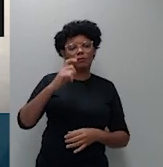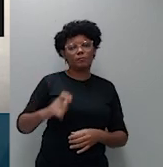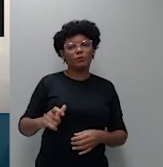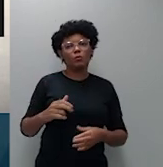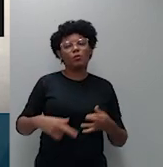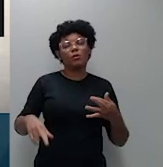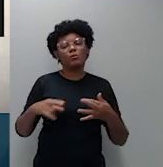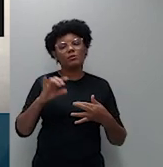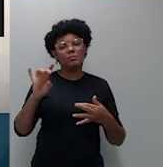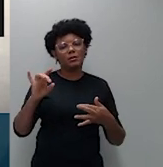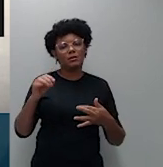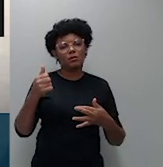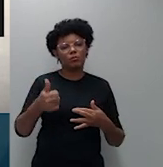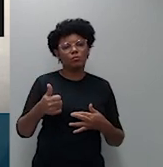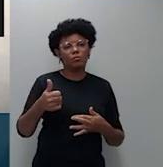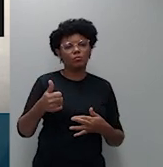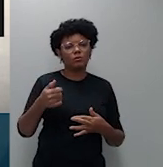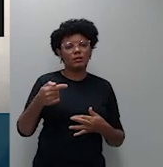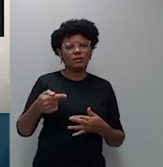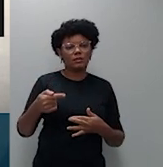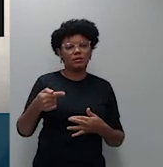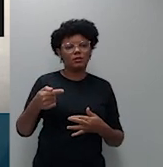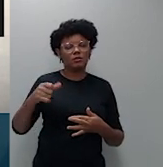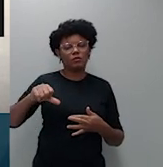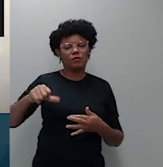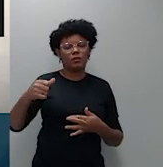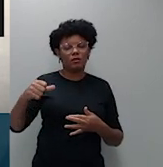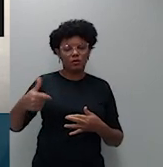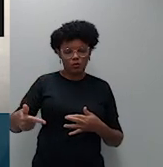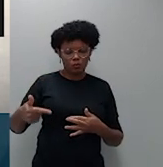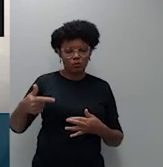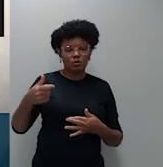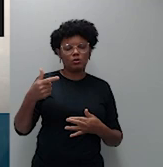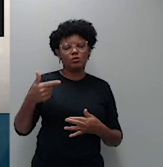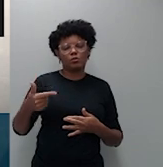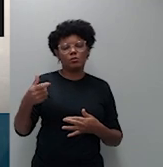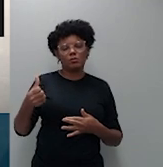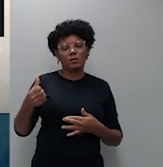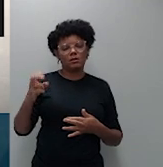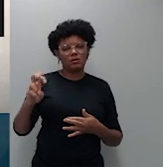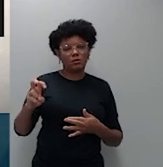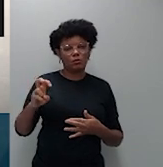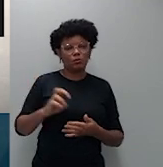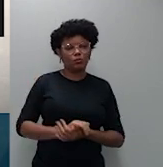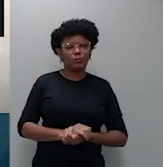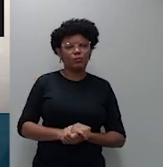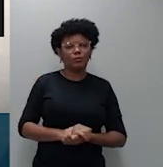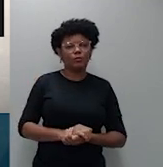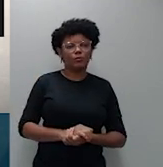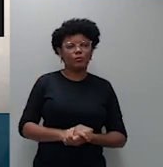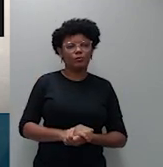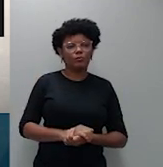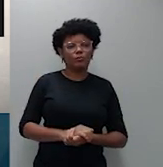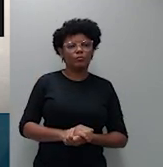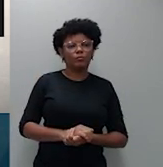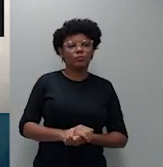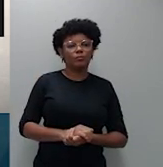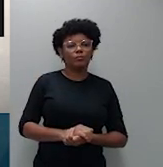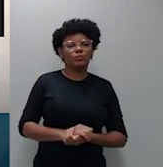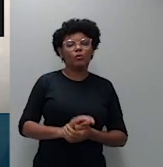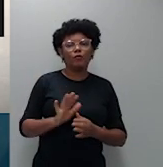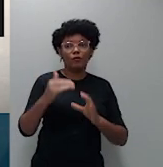um 792 265 voto previamente